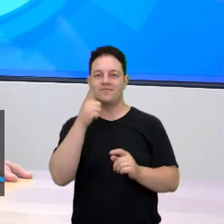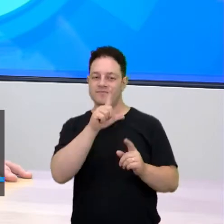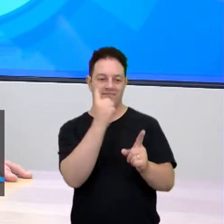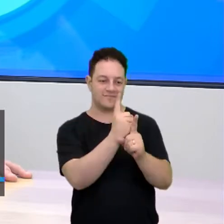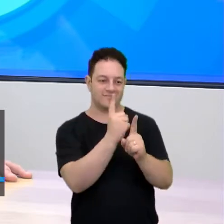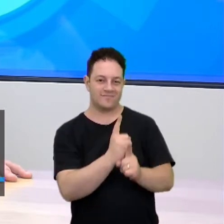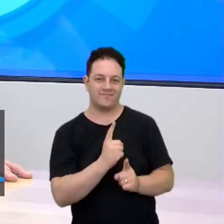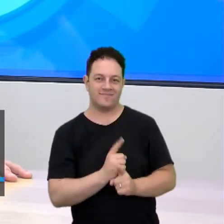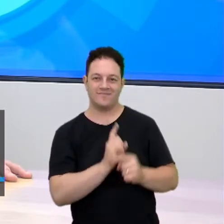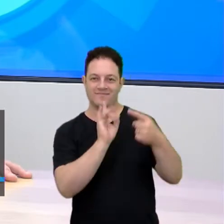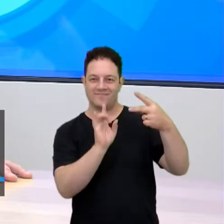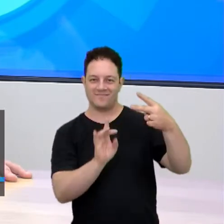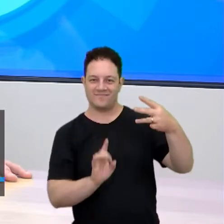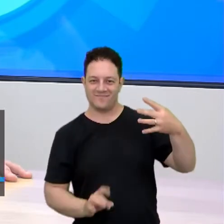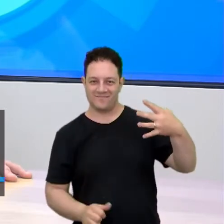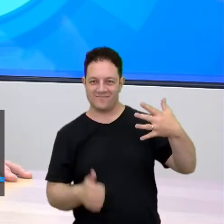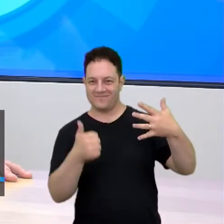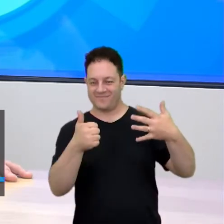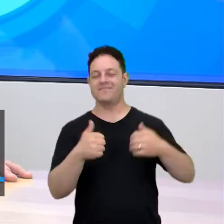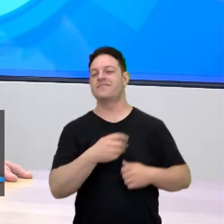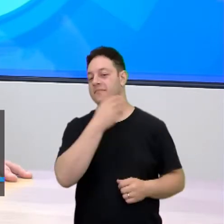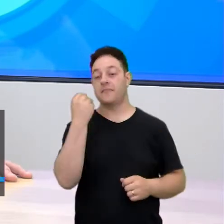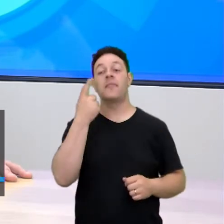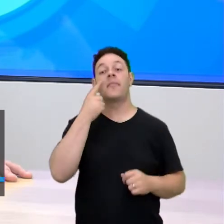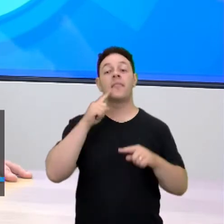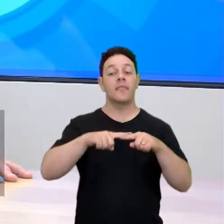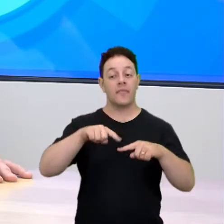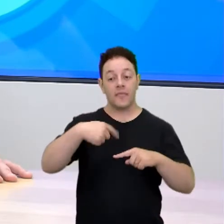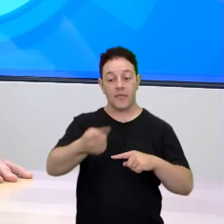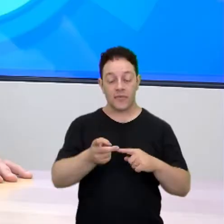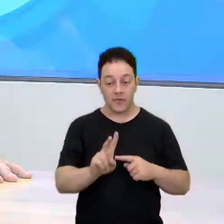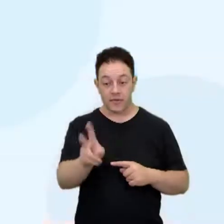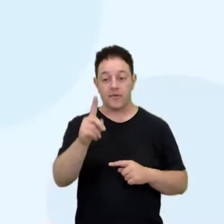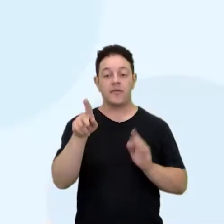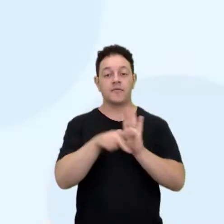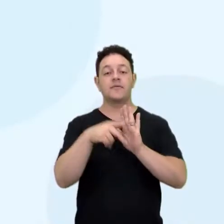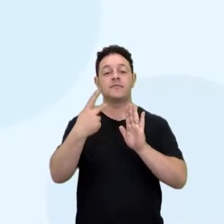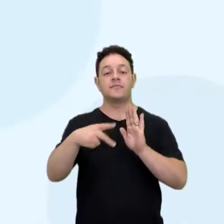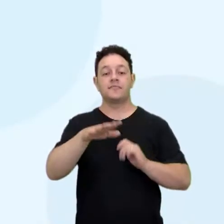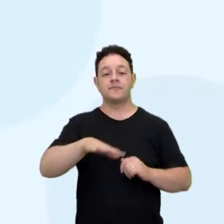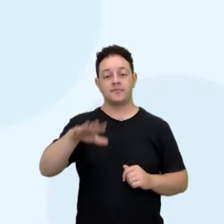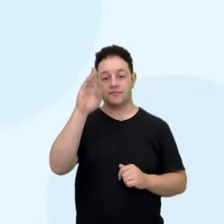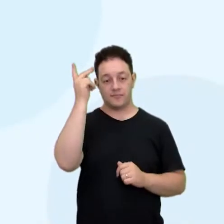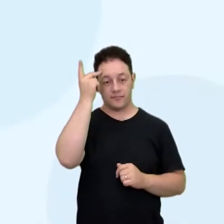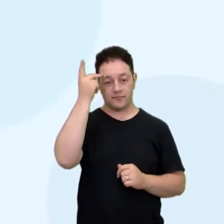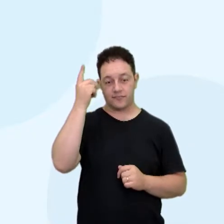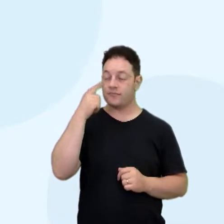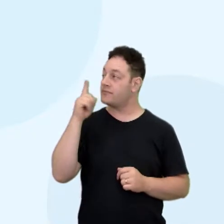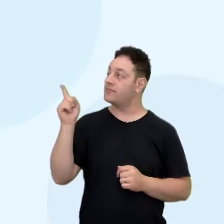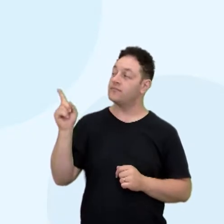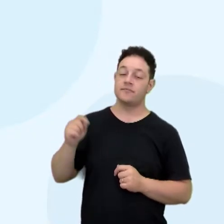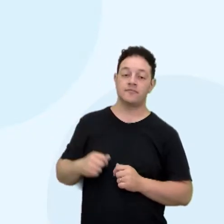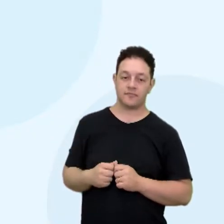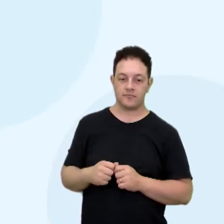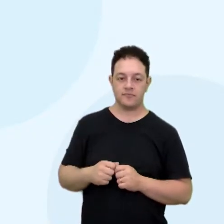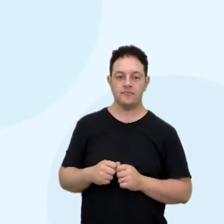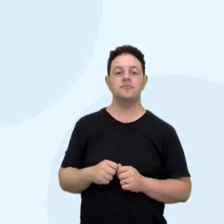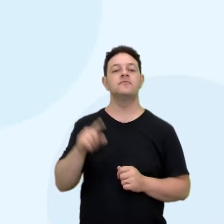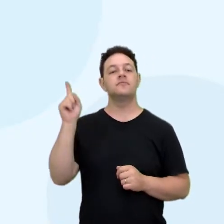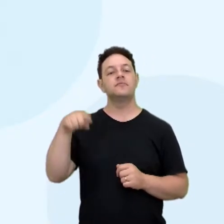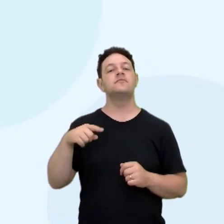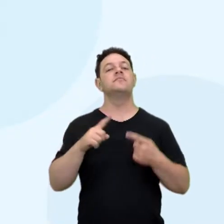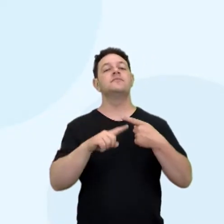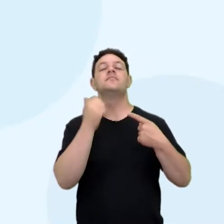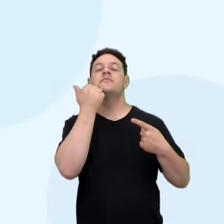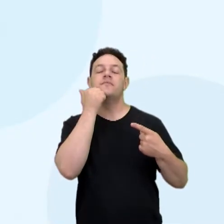cada uma delas. Vamos dar uma sequência aí para ver as habilidades do currículo paulista. Está aí na tela para vocês. As habilidades são de